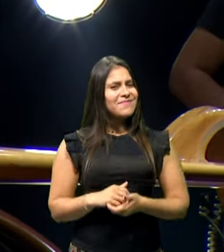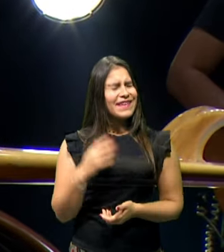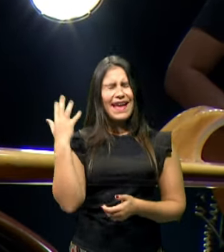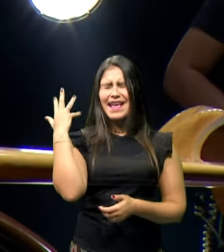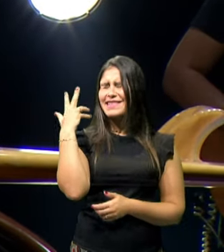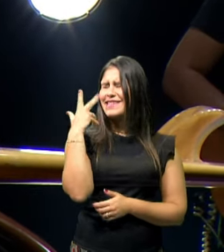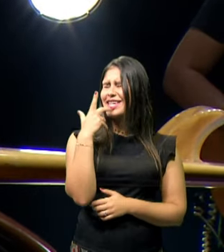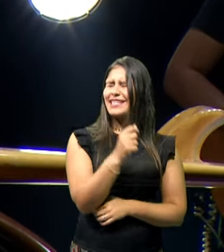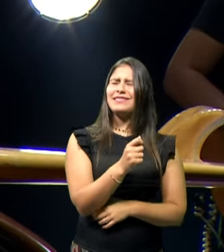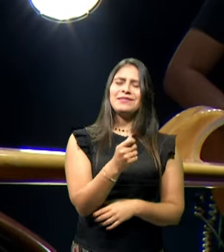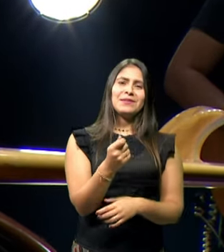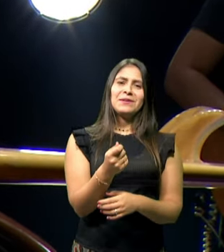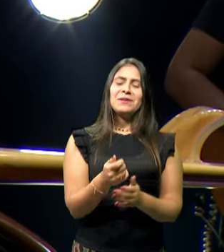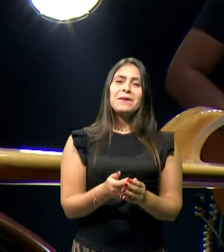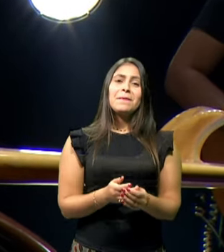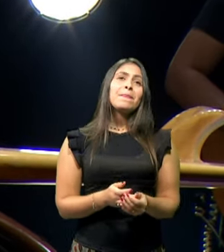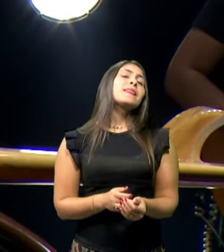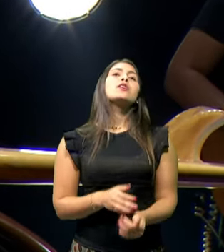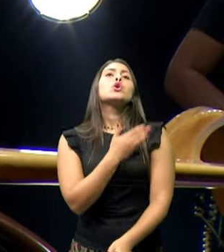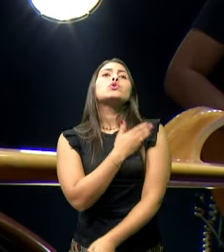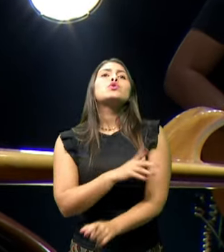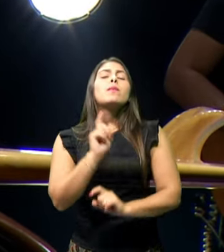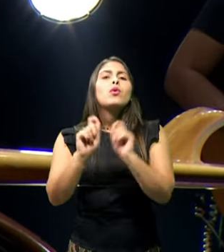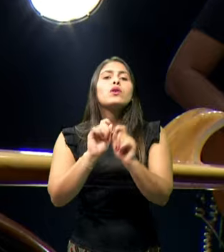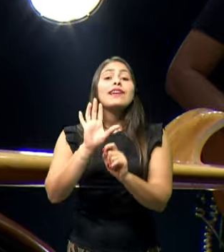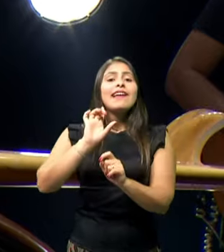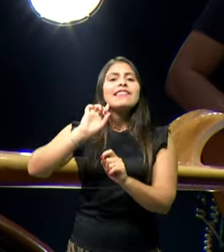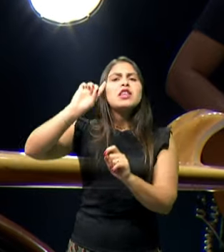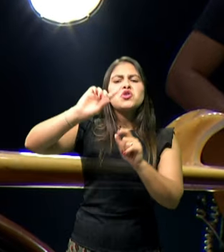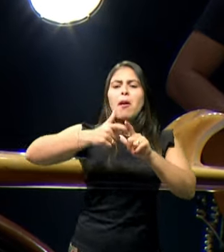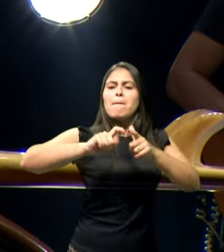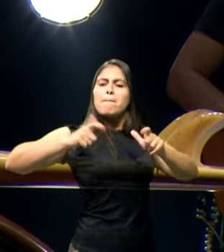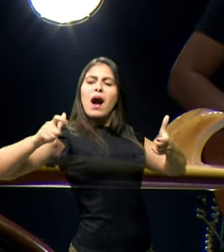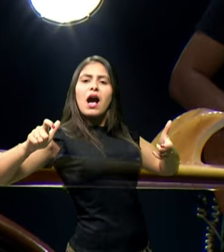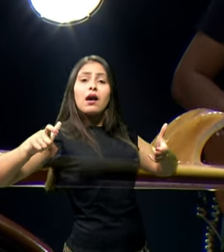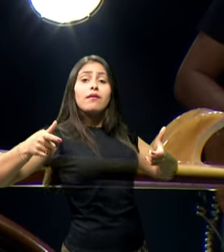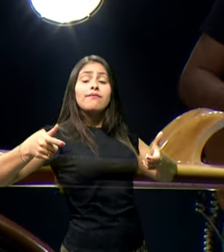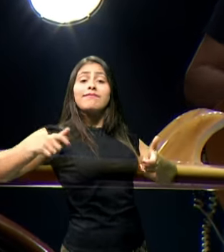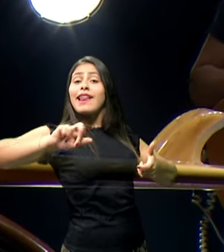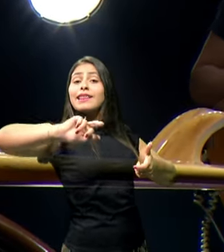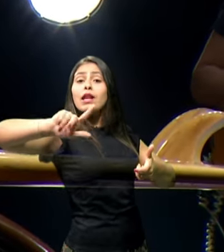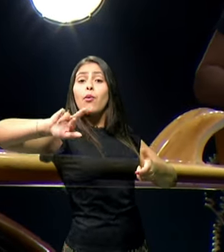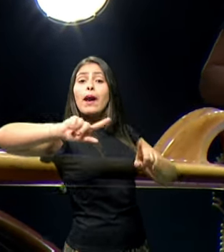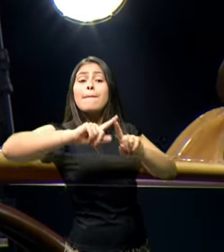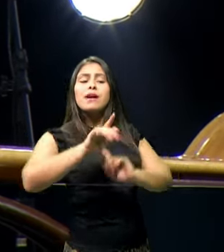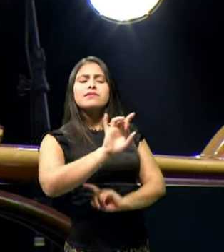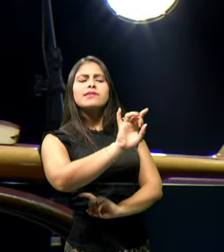Evangelho. Eu costumo dizer que Deus não trabalha no atacado, Deus trabalha no varejo. Cada um.